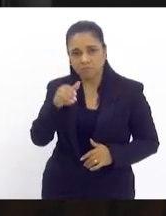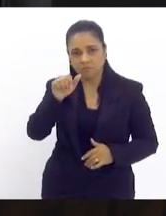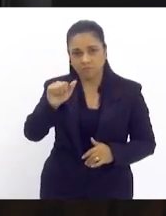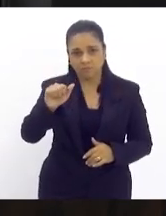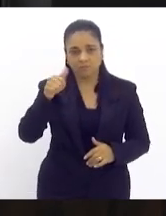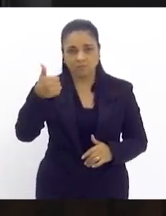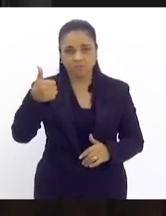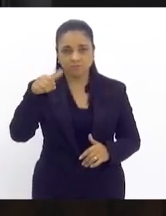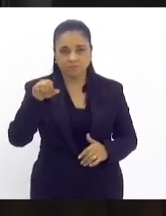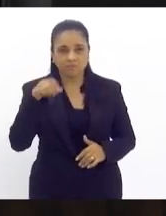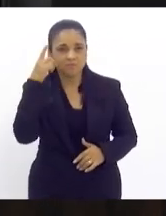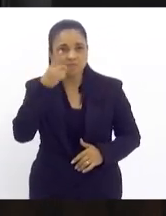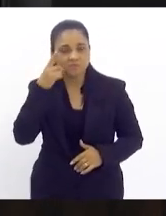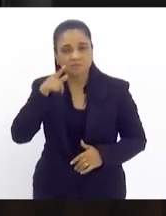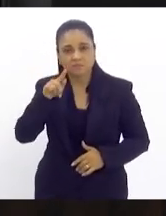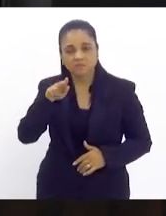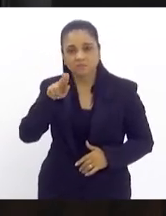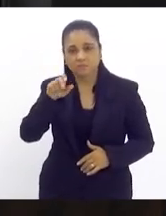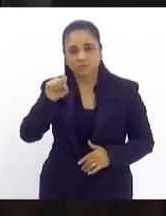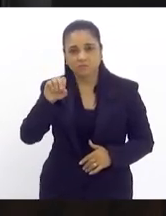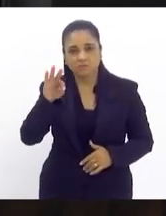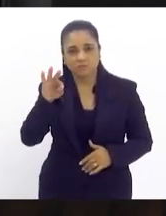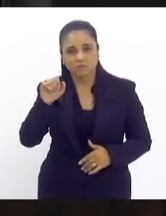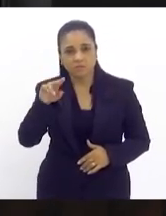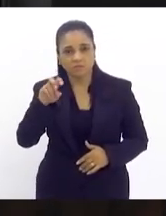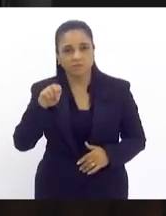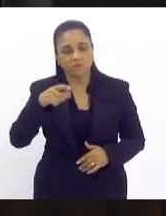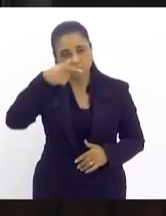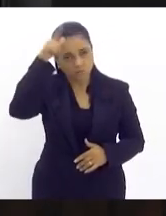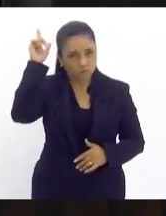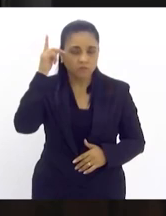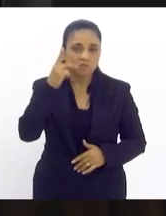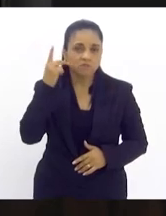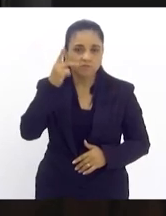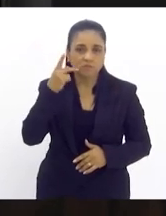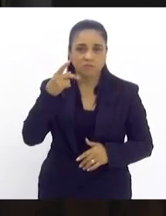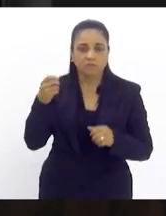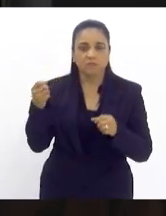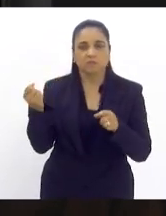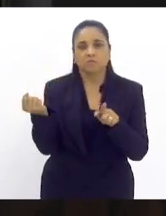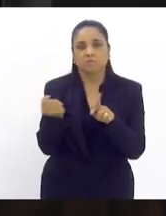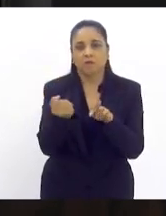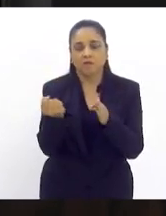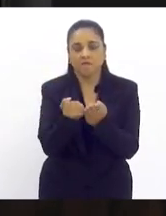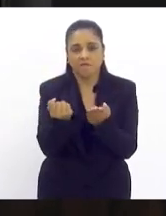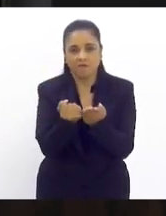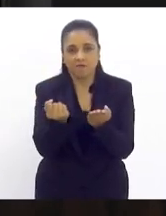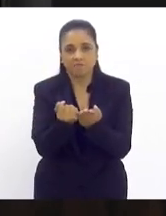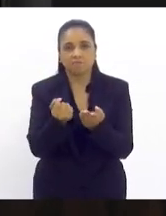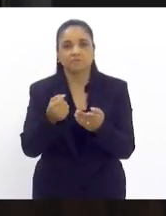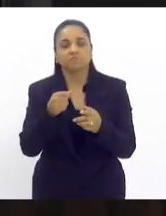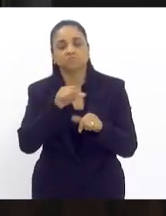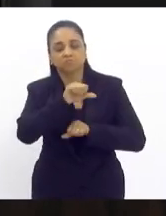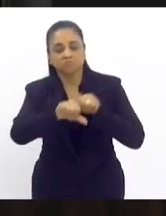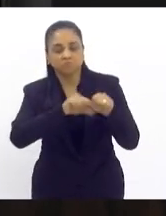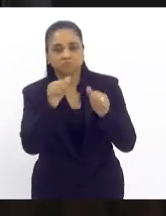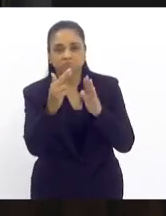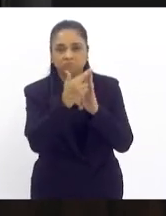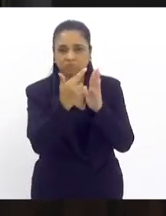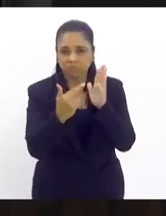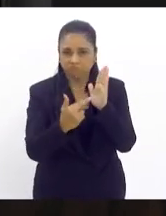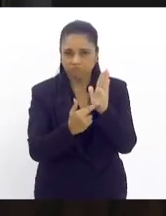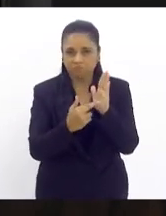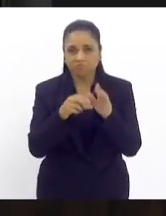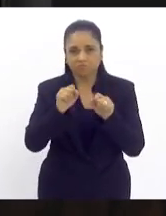149-A/2019, de autoria dos deputados Gustavo Schmidt, Luiz Paulo e Samuel Malafaia, que altera o regimento interno da Alerj, resolução